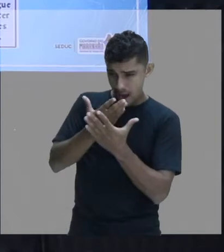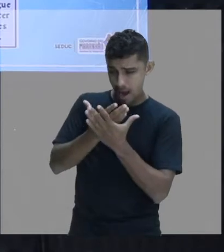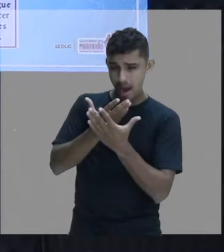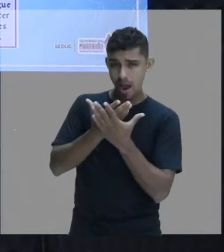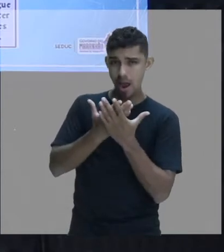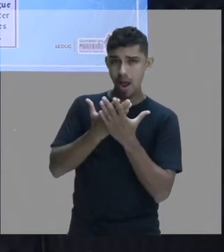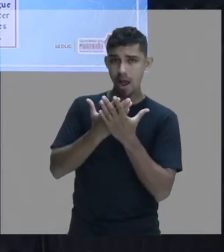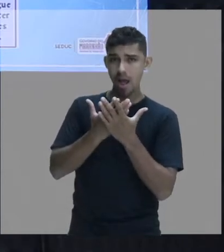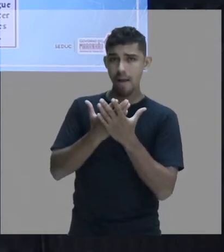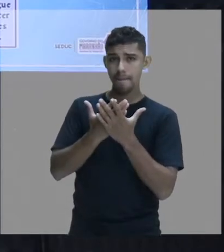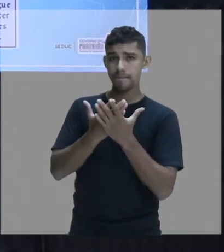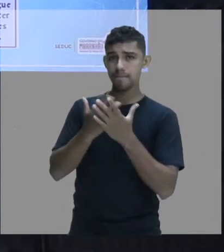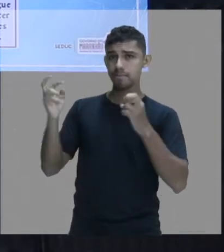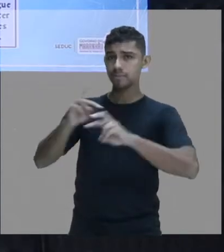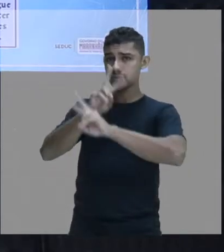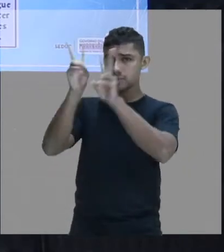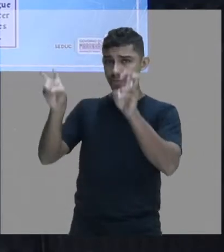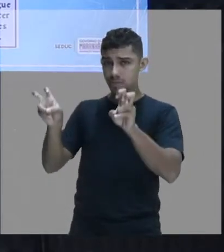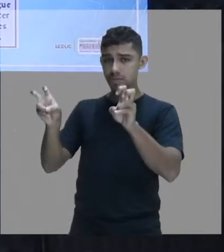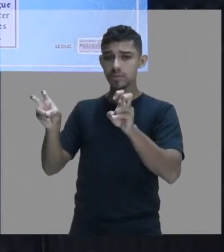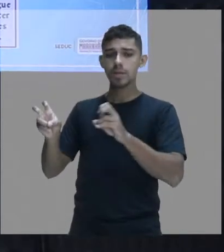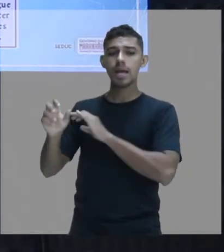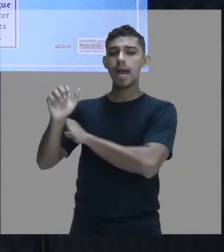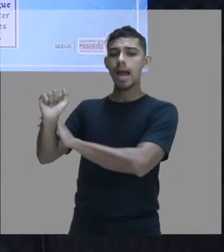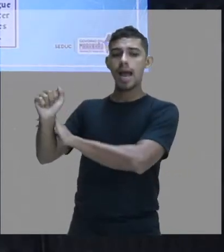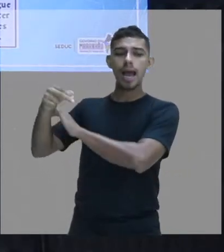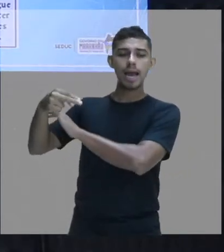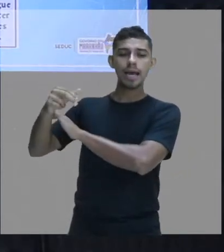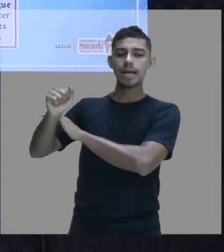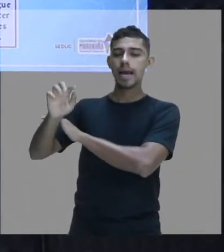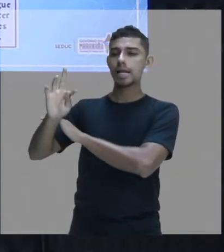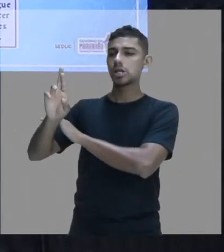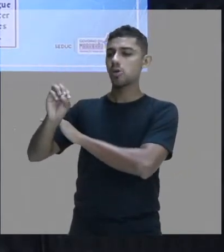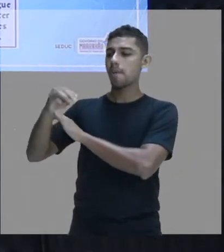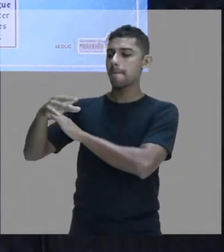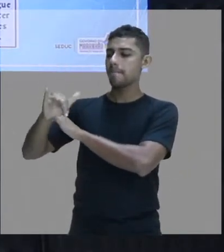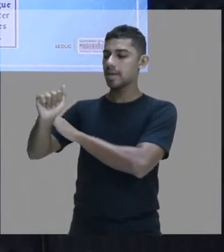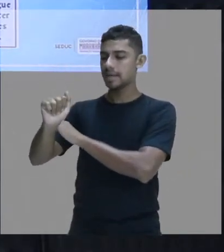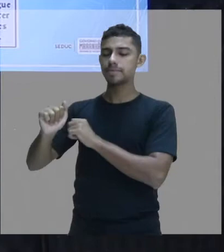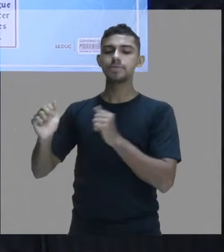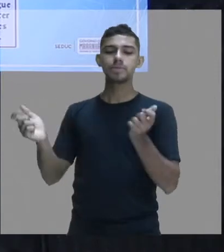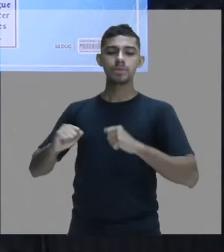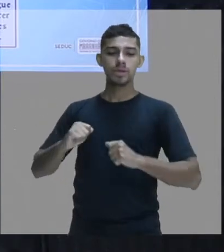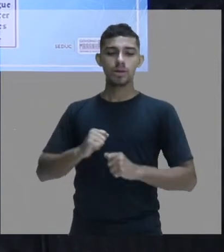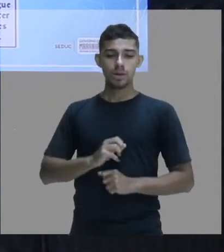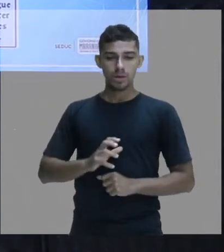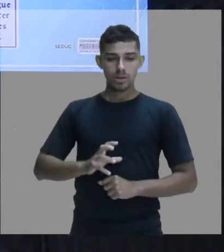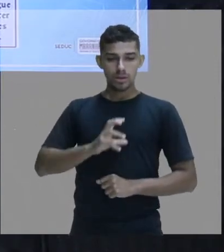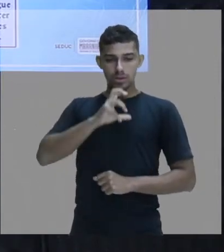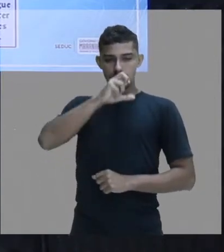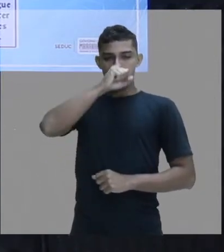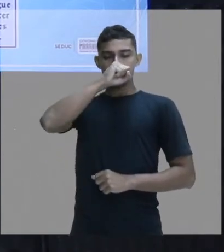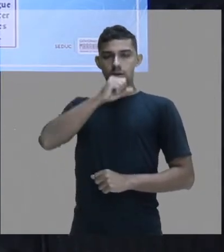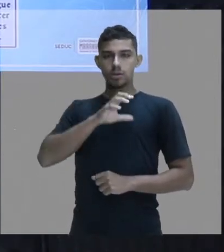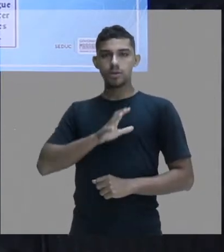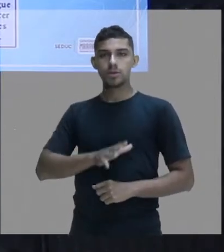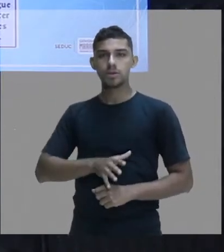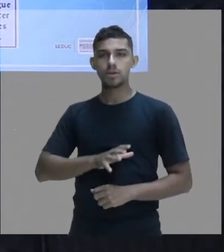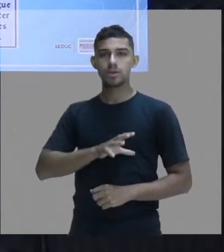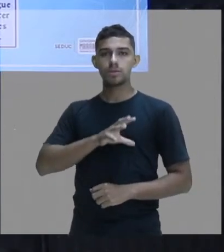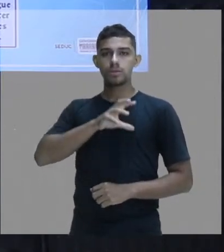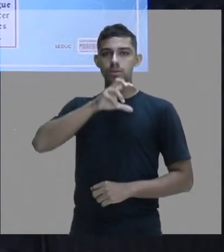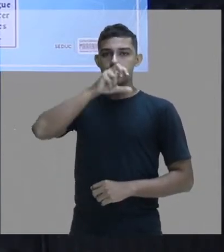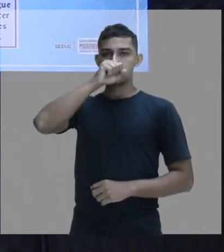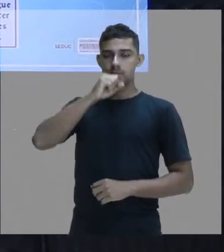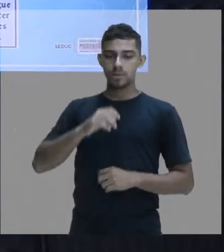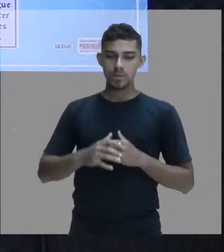estudando qualquer coisa relacionada à anatomia, sistema cardiorrespiratório, sempre que vocês visualizarem